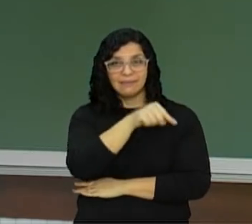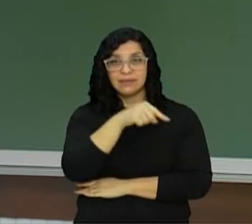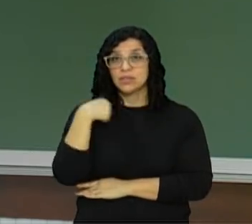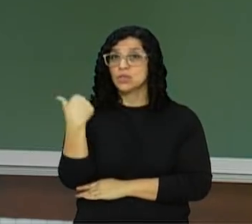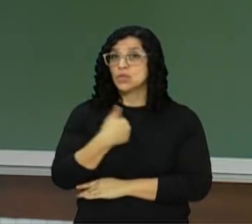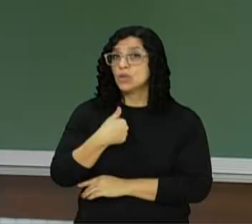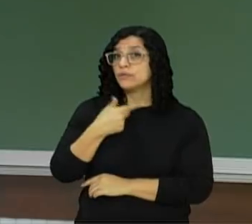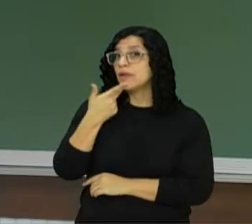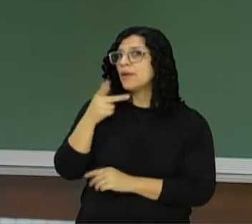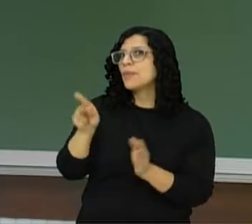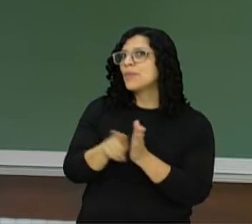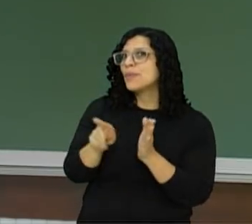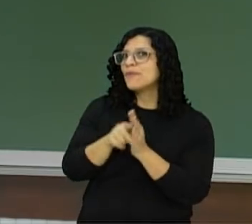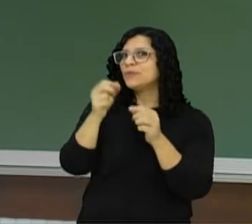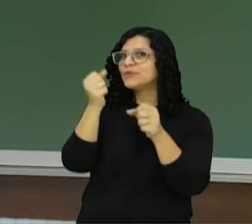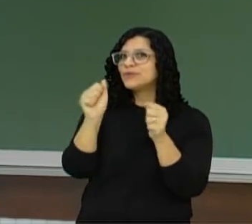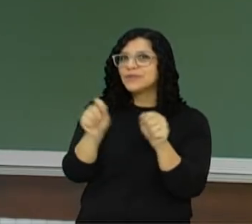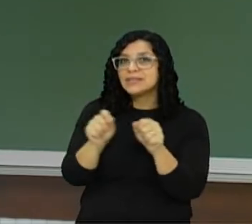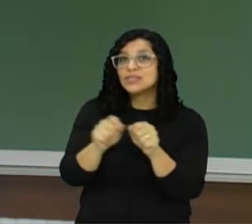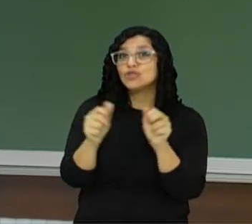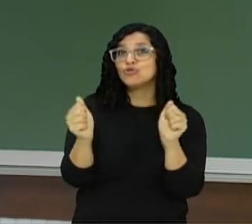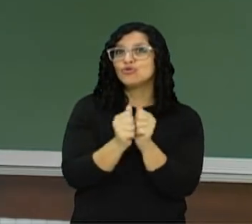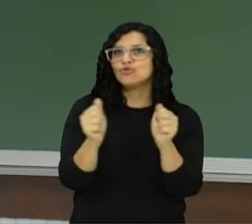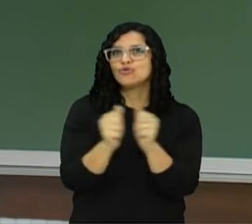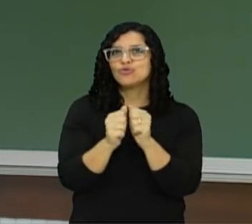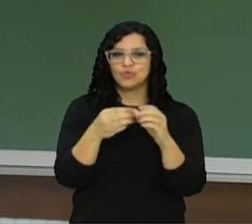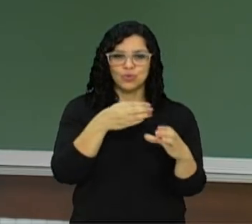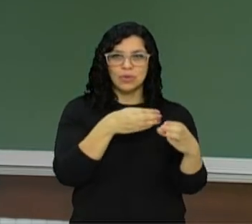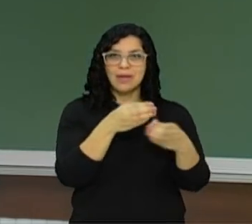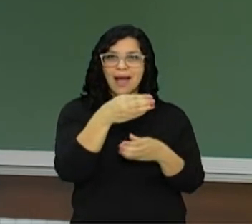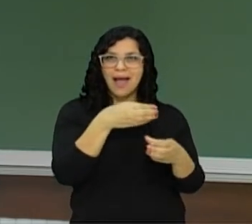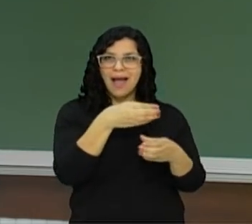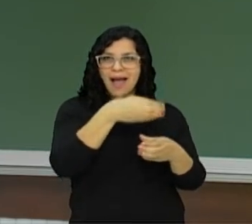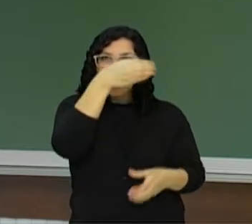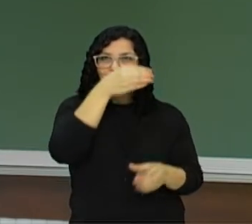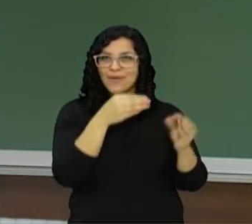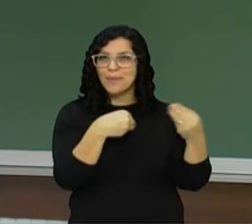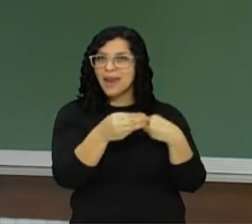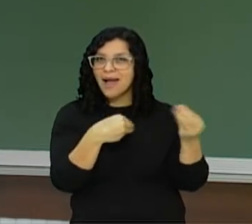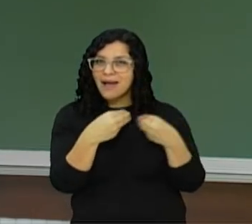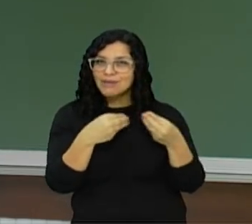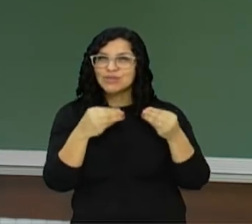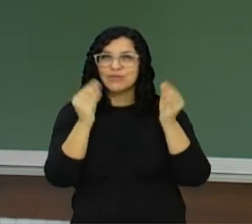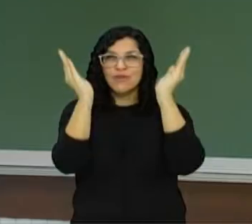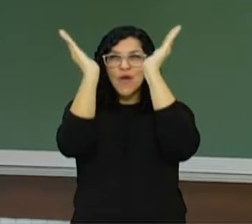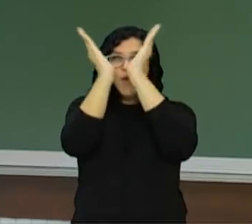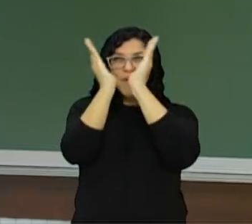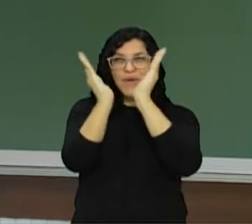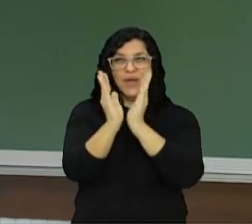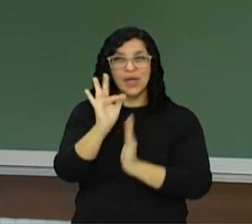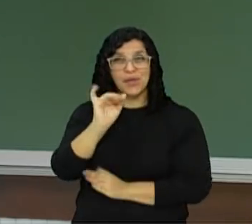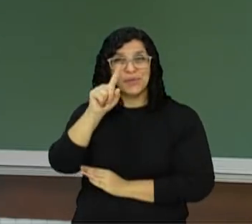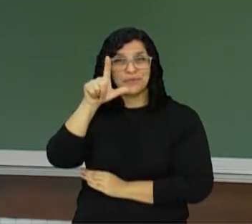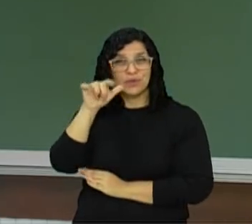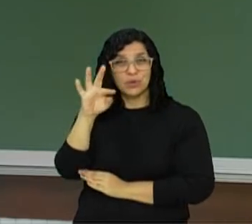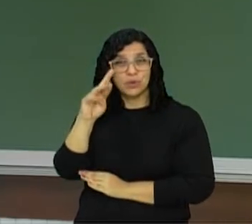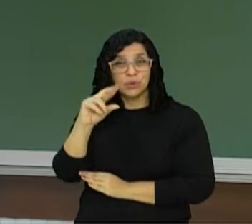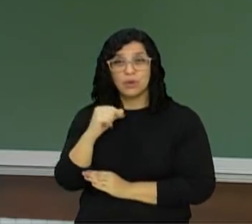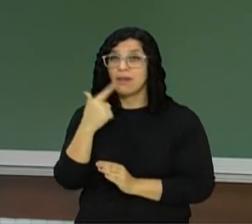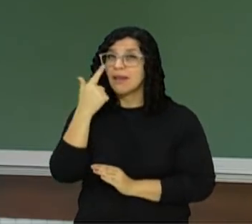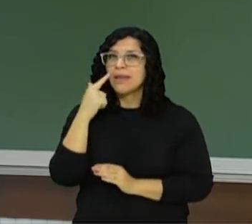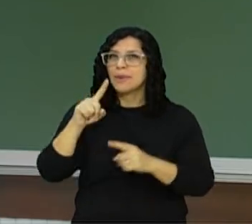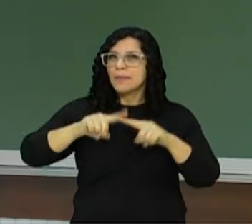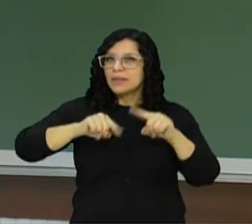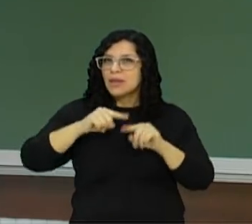íamos construir um filtro feito de garrafa PET. Lembra os materiais que eu apresentei para vocês na minha